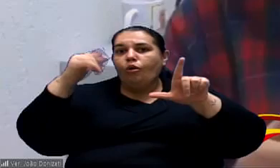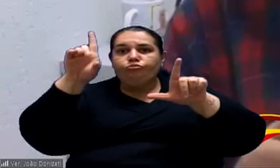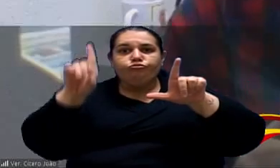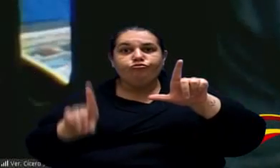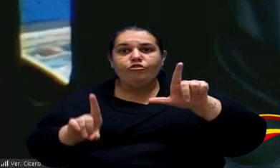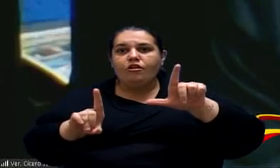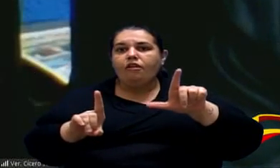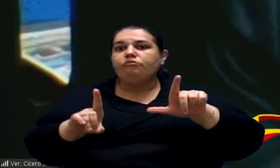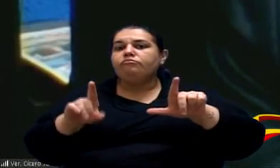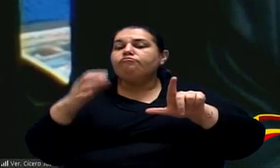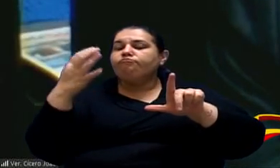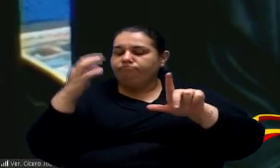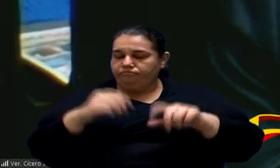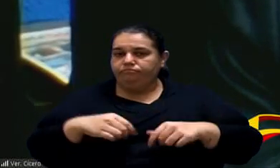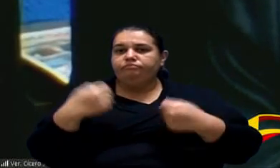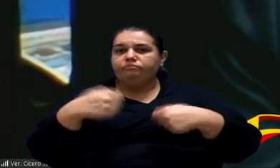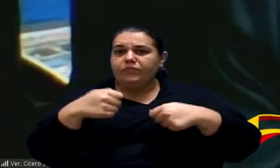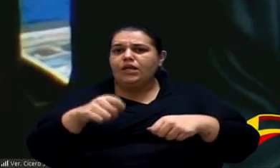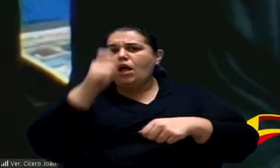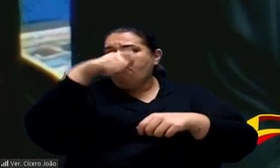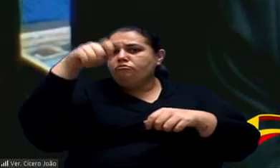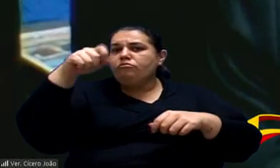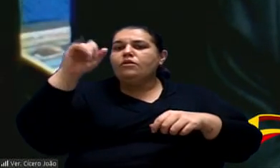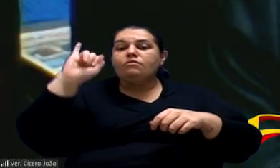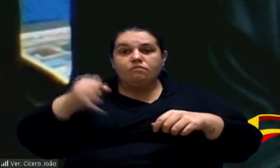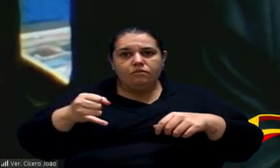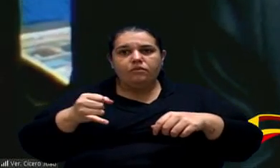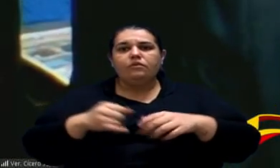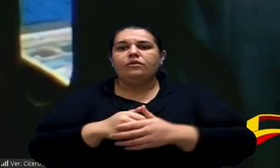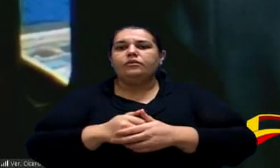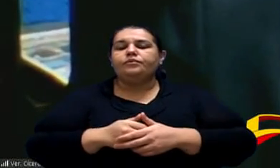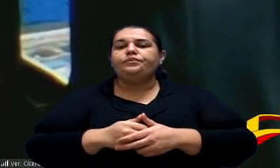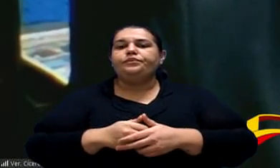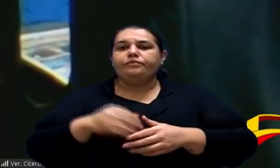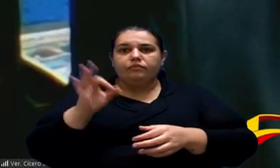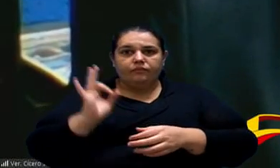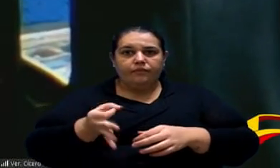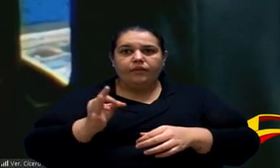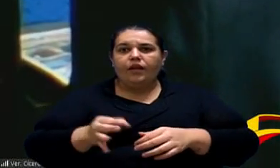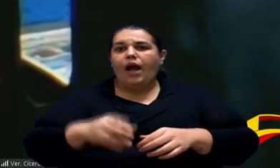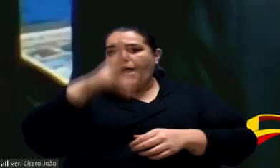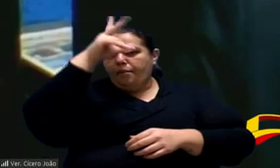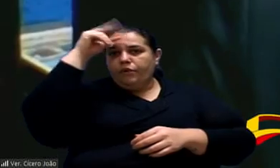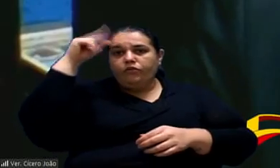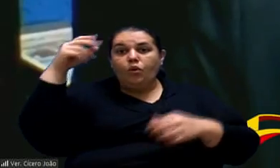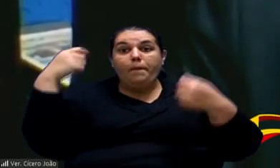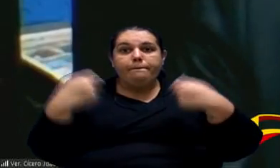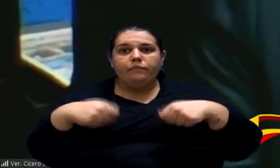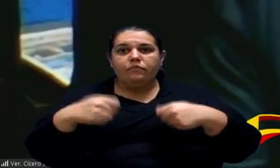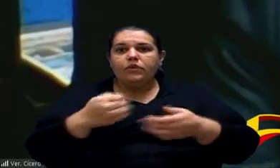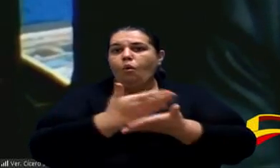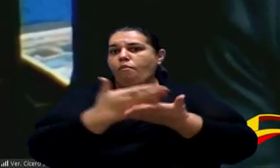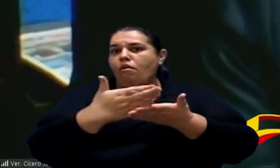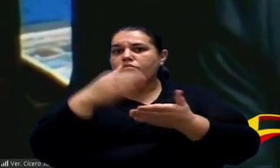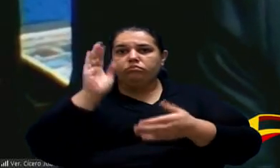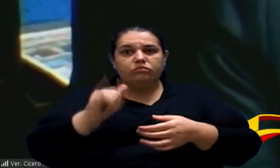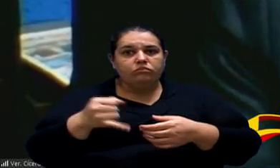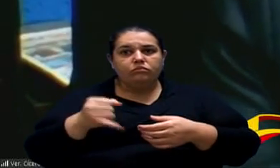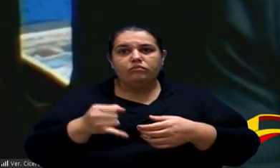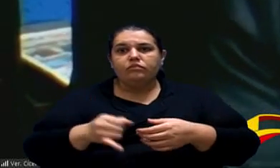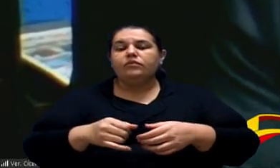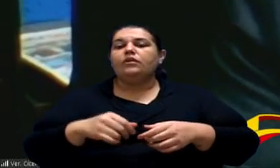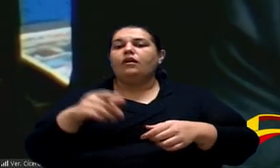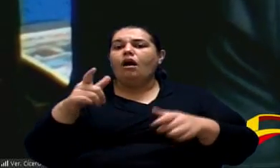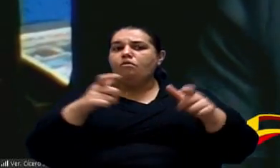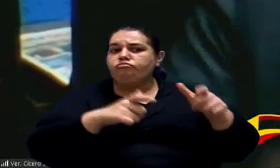Ali, escrito na gente. Exatamente. A prefeitura tem que tomar essa atitude, então, e colocar em cada locais dessa